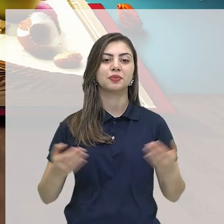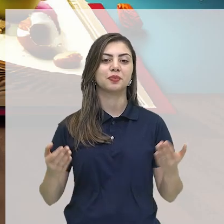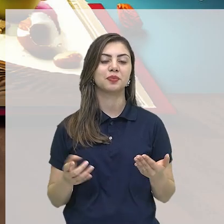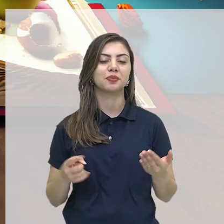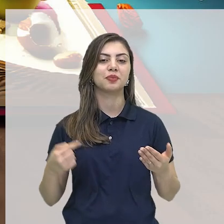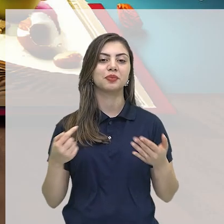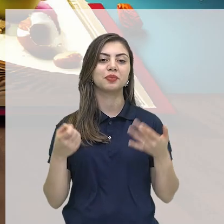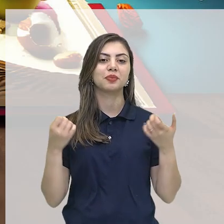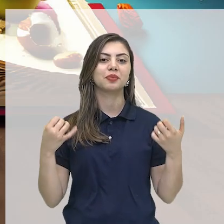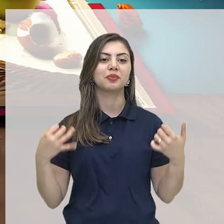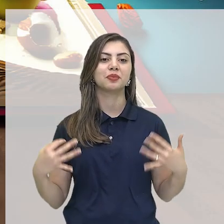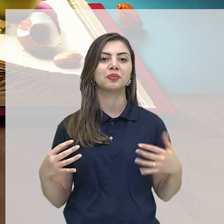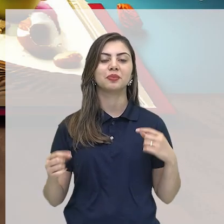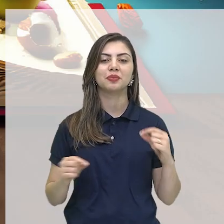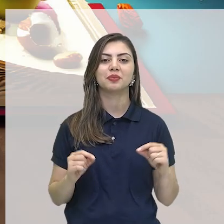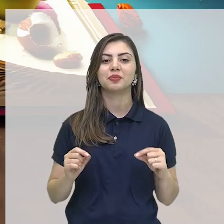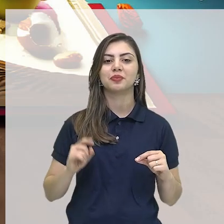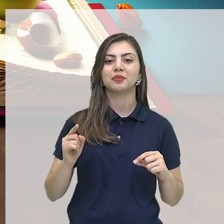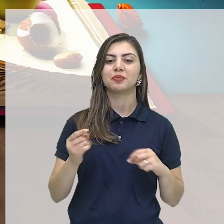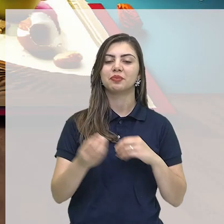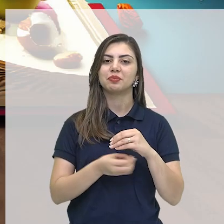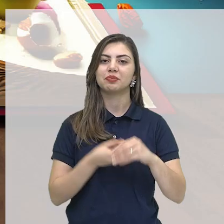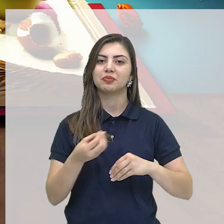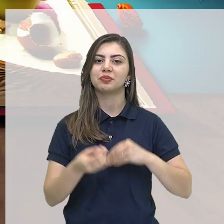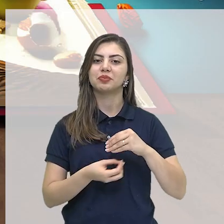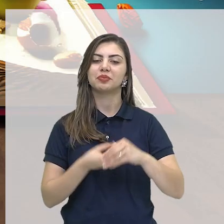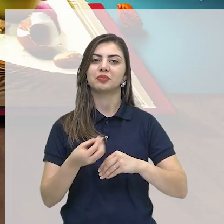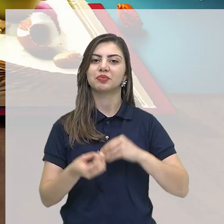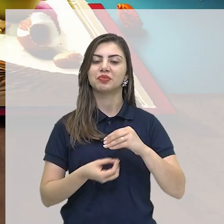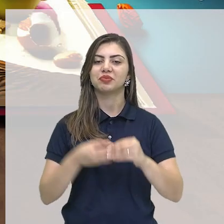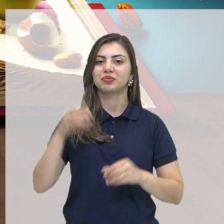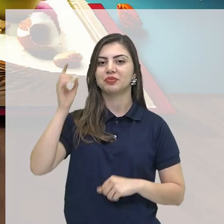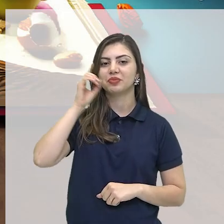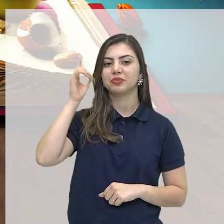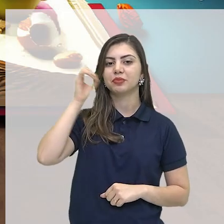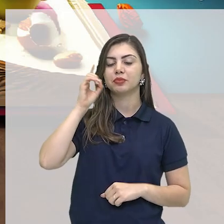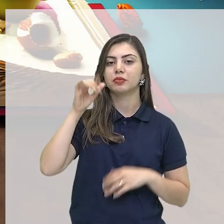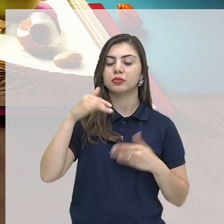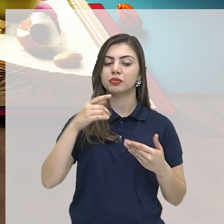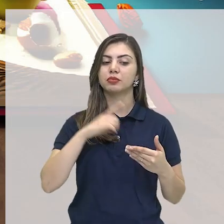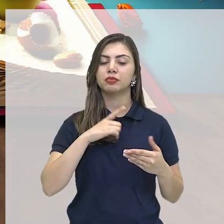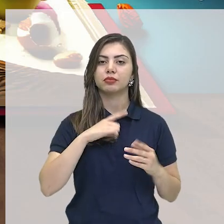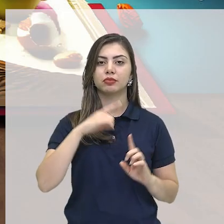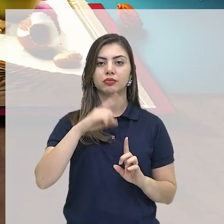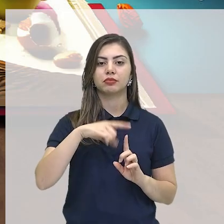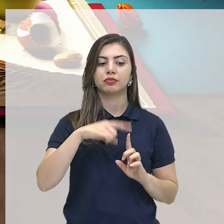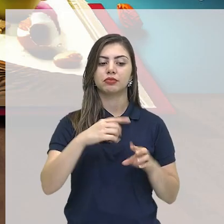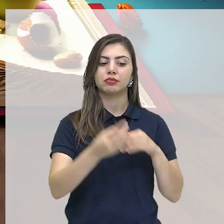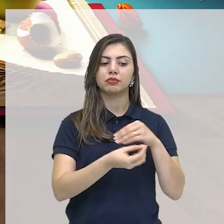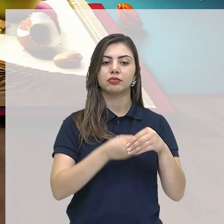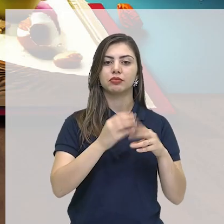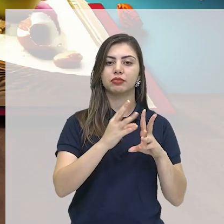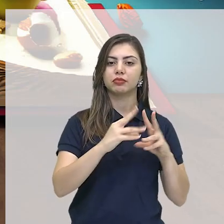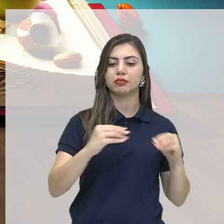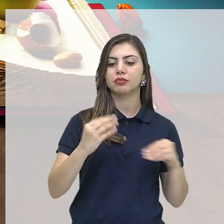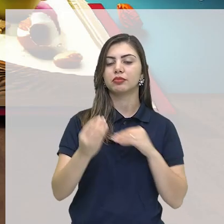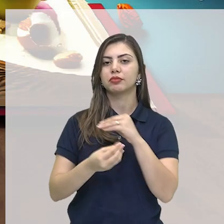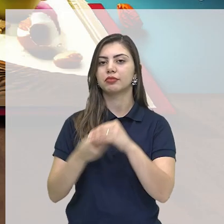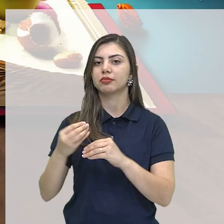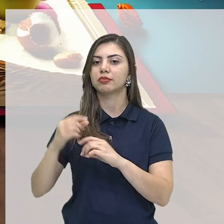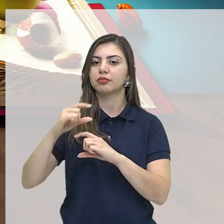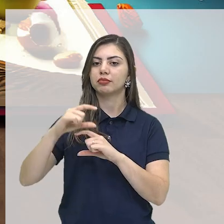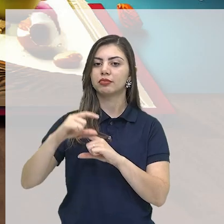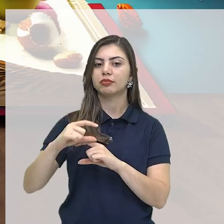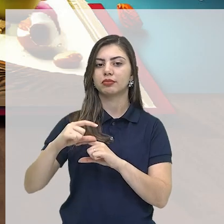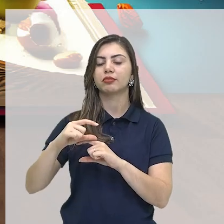Então, hoje vamos falar sobre misturas do nosso cotidiano, né? As misturas homogêneas e heterogêneas estão presentes